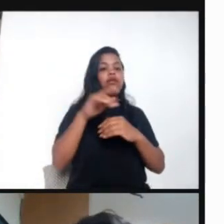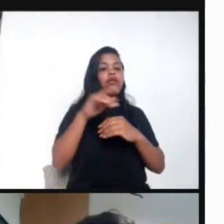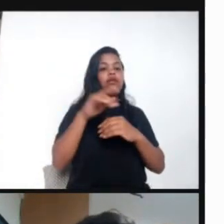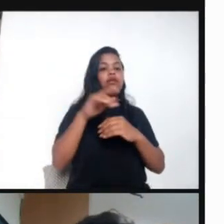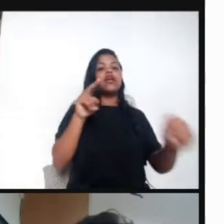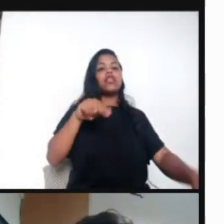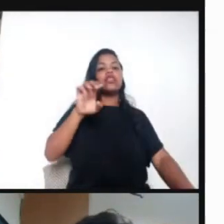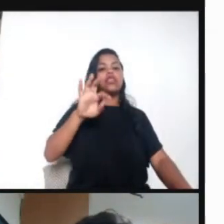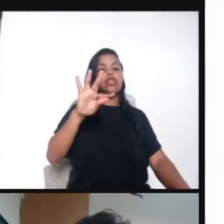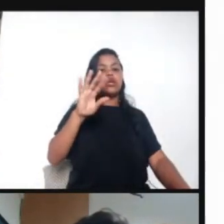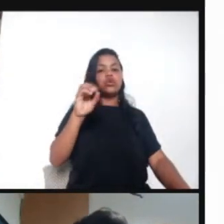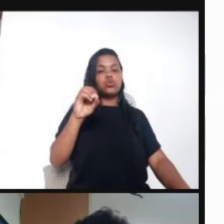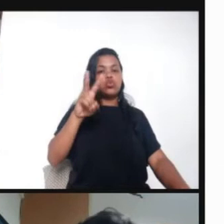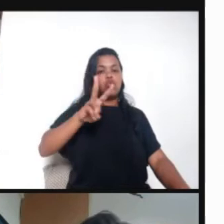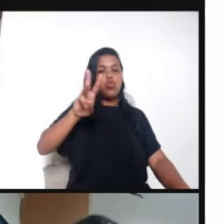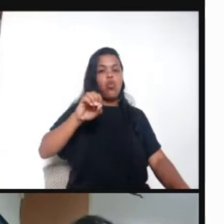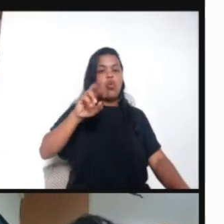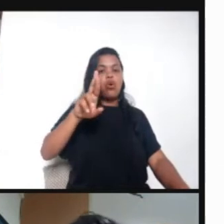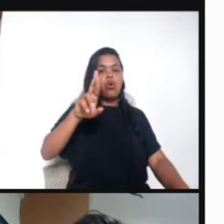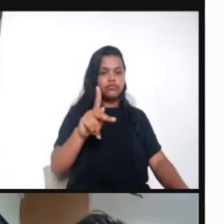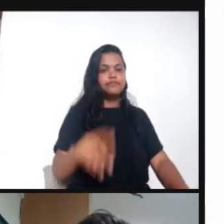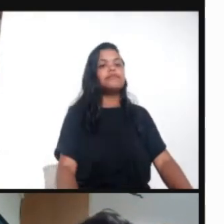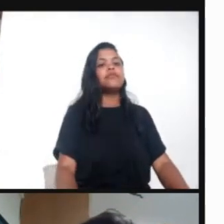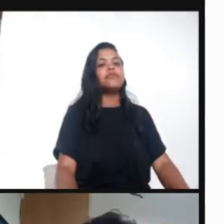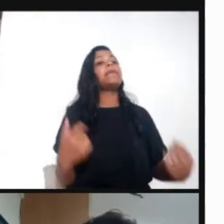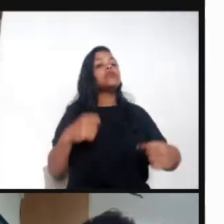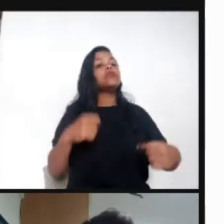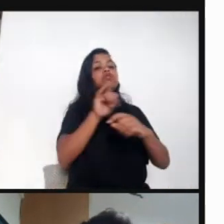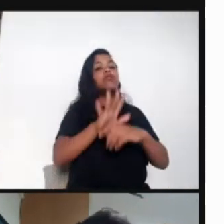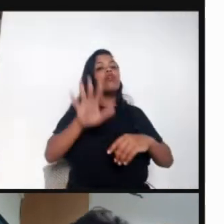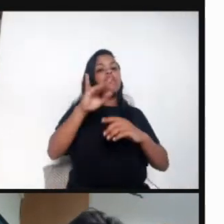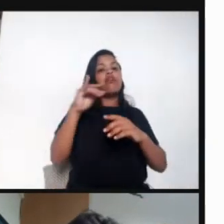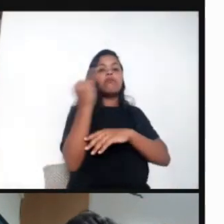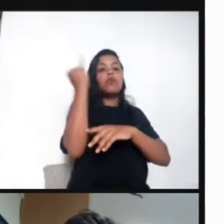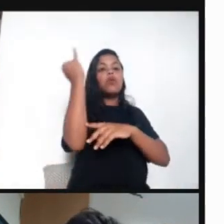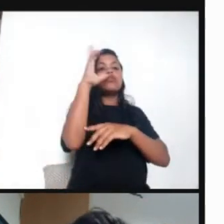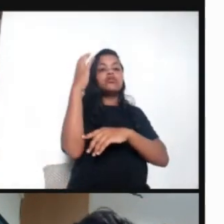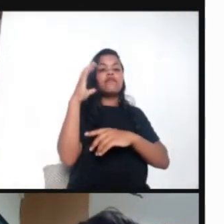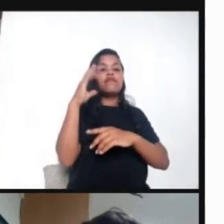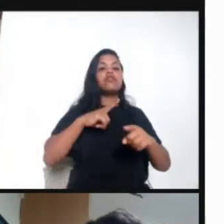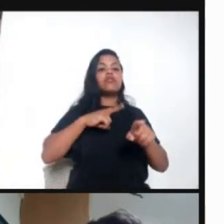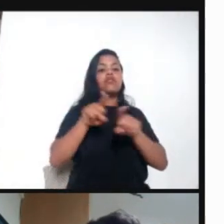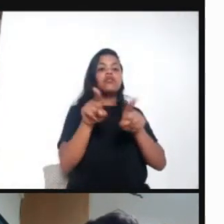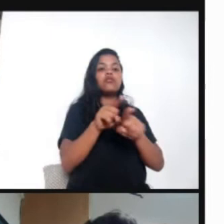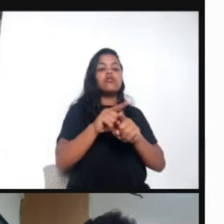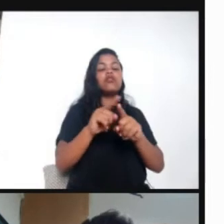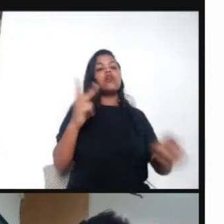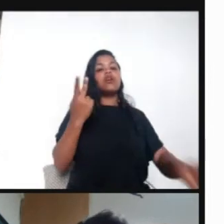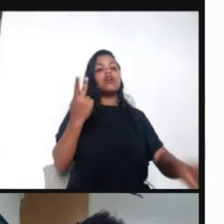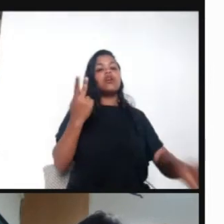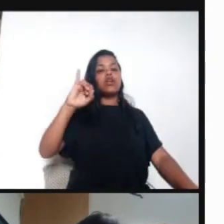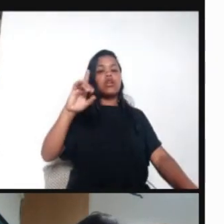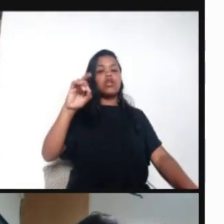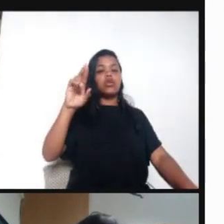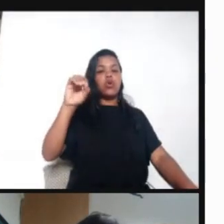de relevância científica, publica que a hidroxicloroquina, um derivado menos tóxico da cloroquina, é efetivo na inibição do